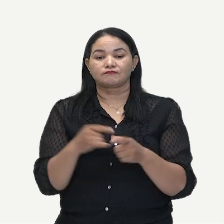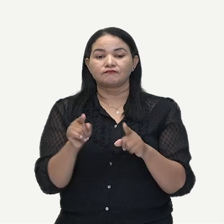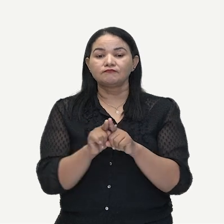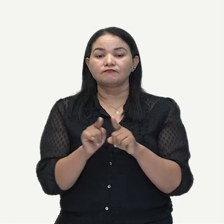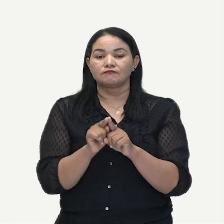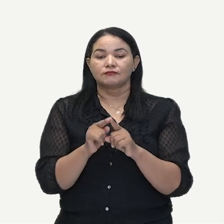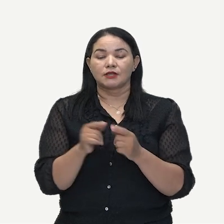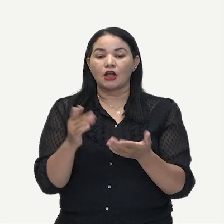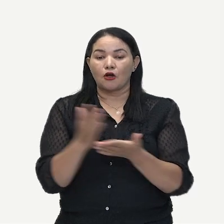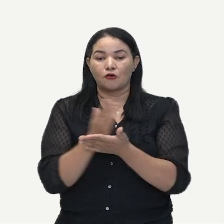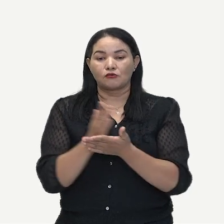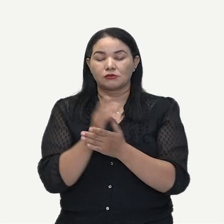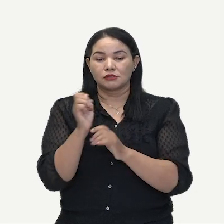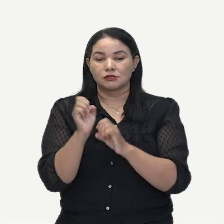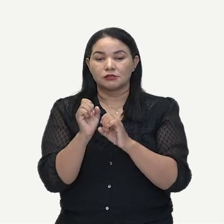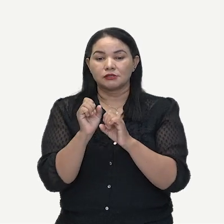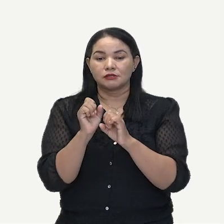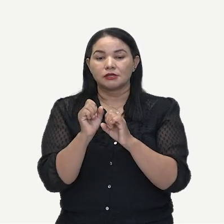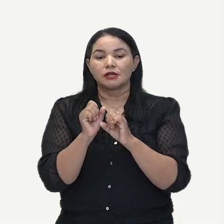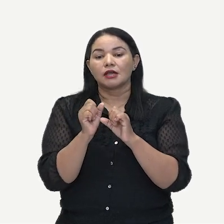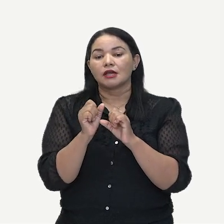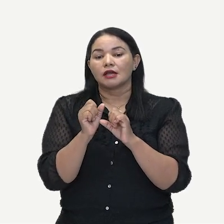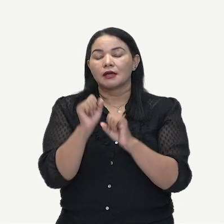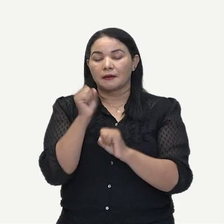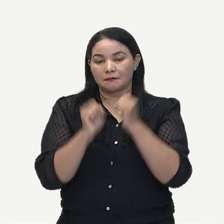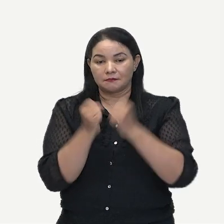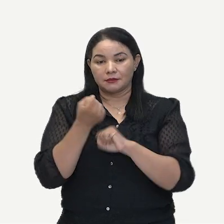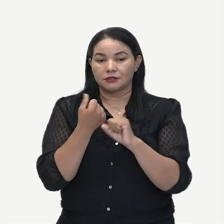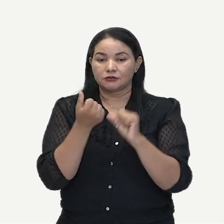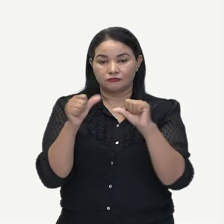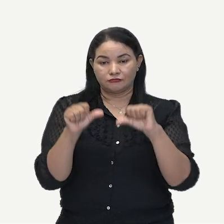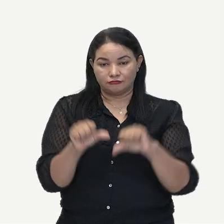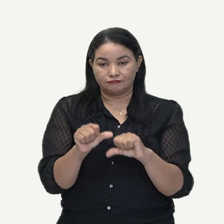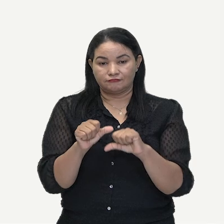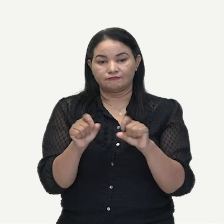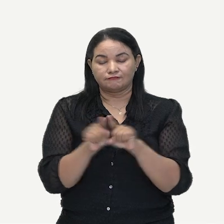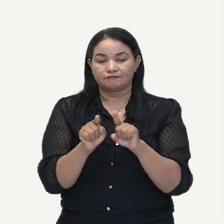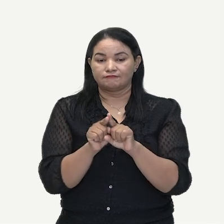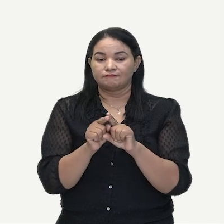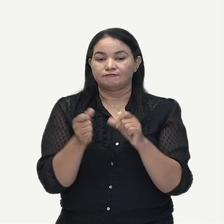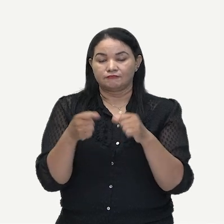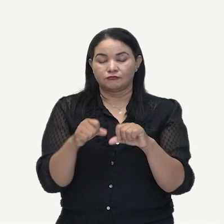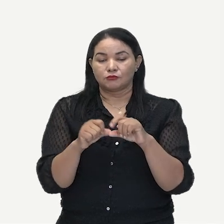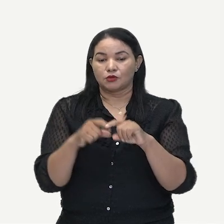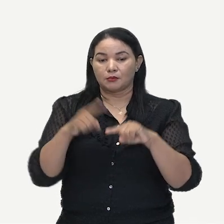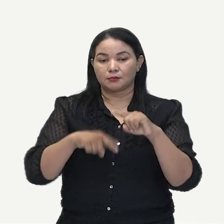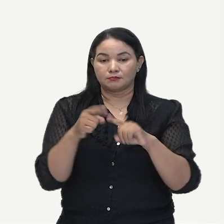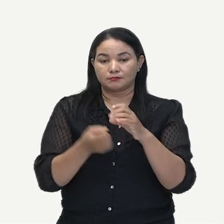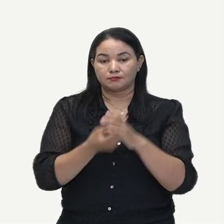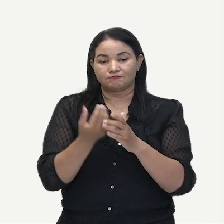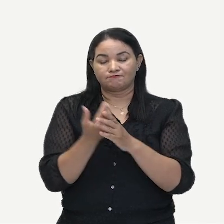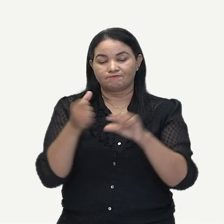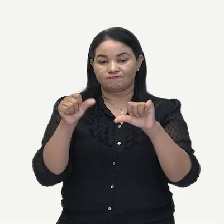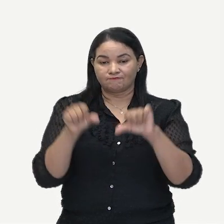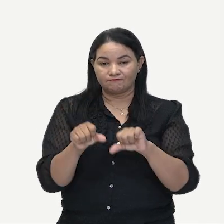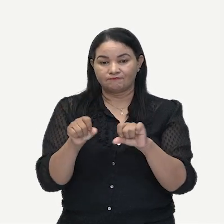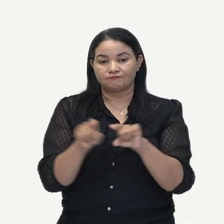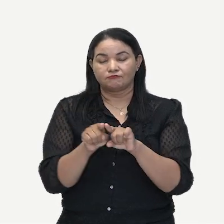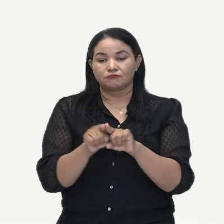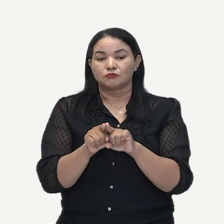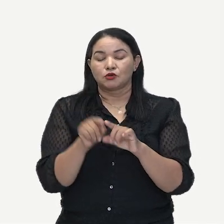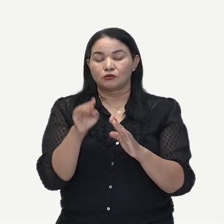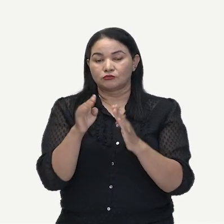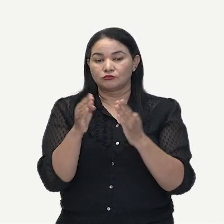falir na Europa Oriental e há também uma queda na produção e nos níveis de emprego. Então,